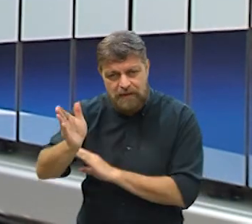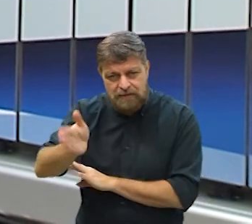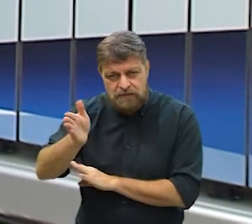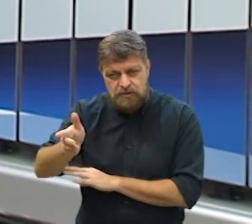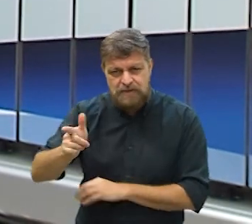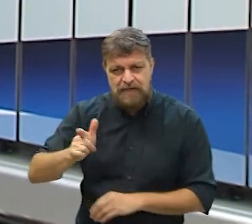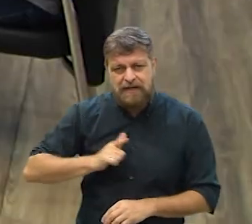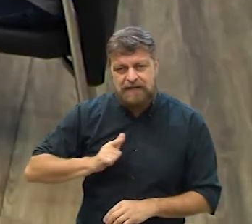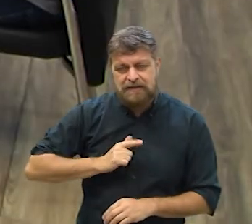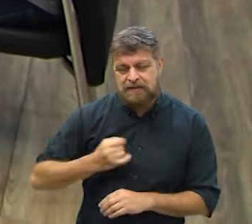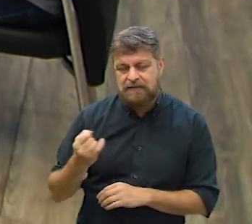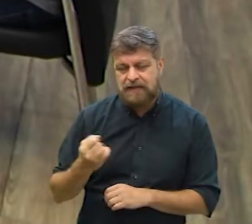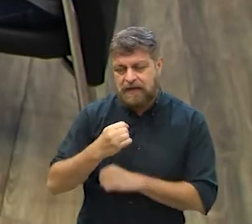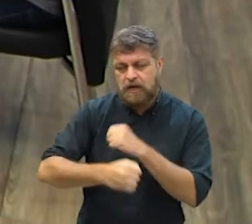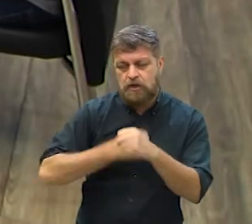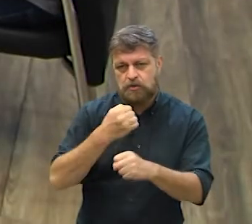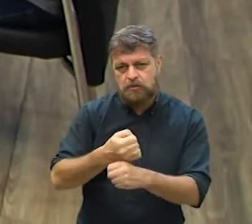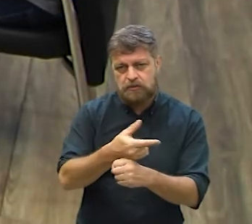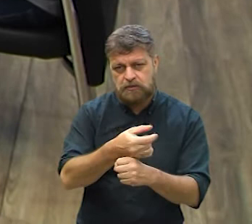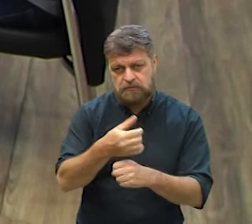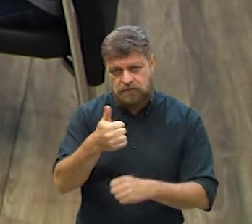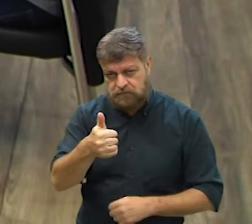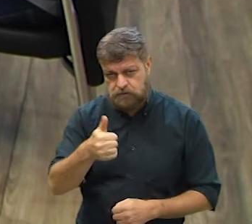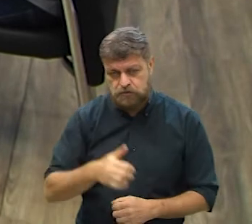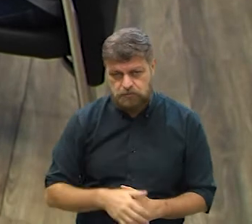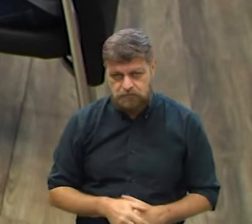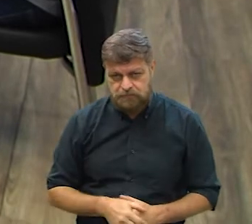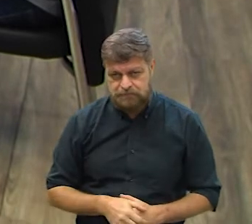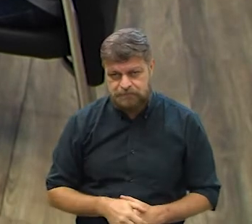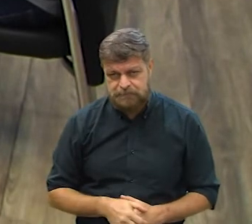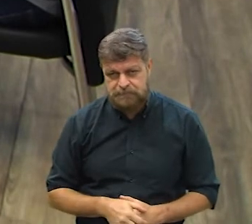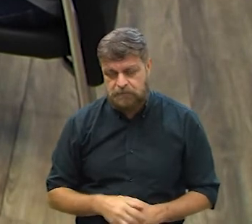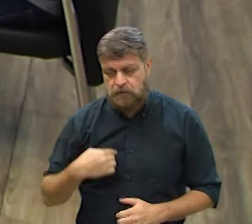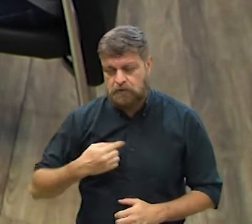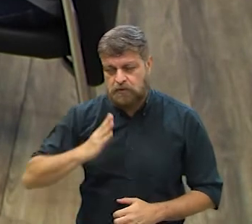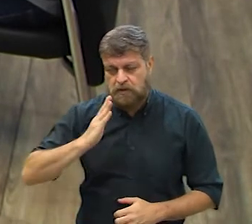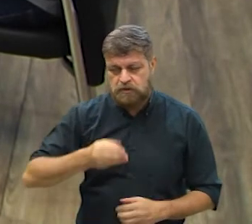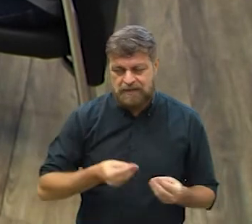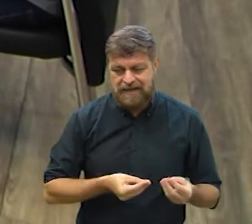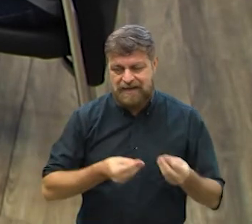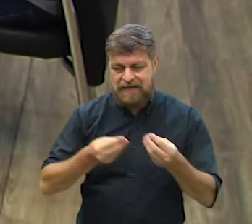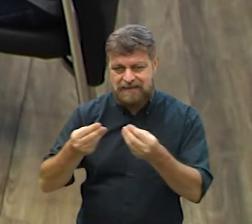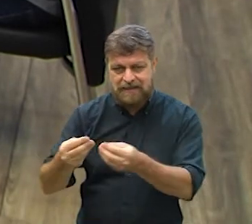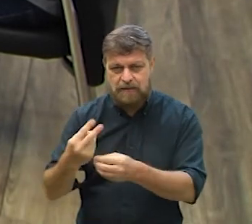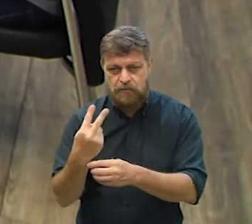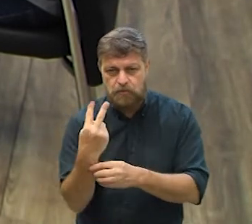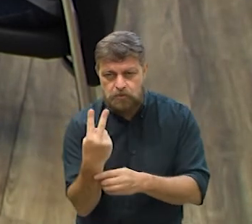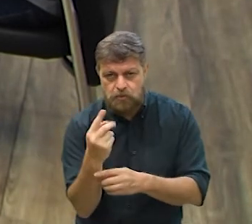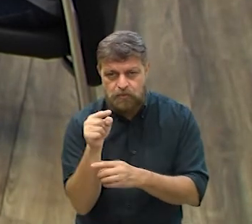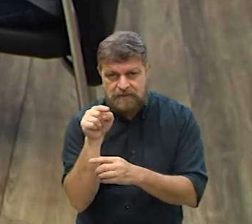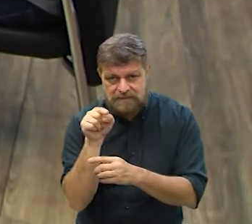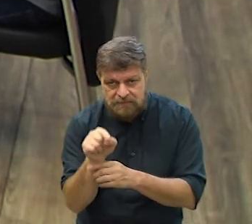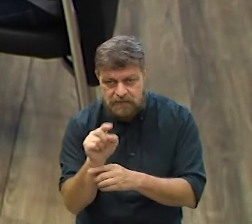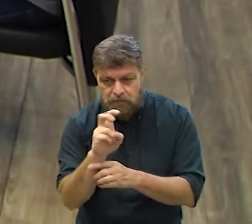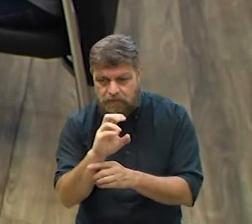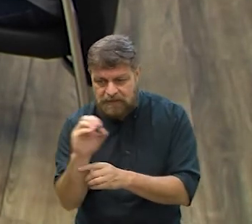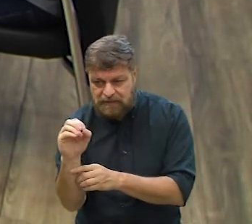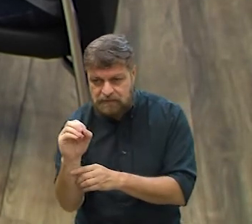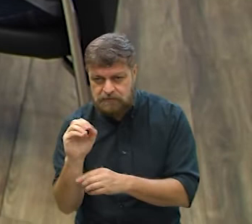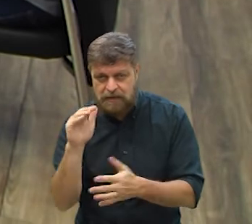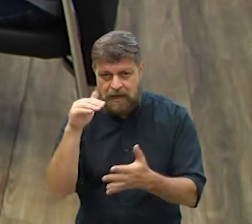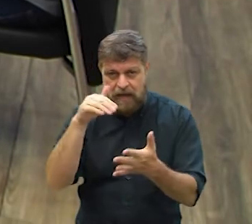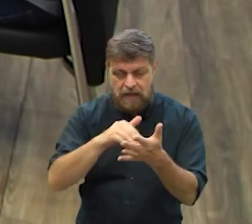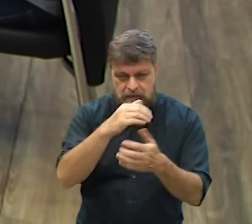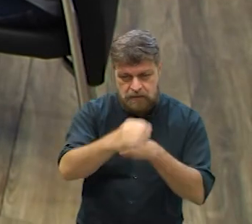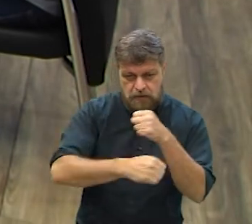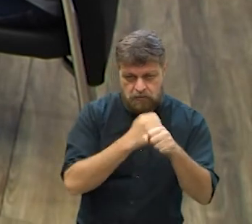uma previsão para esse ano de 2021? No governo atual, nós já entregamos 2.500, tá? E até o final